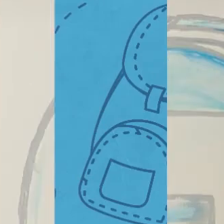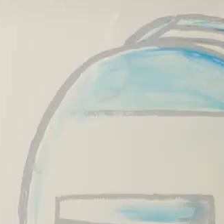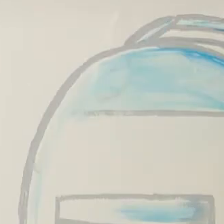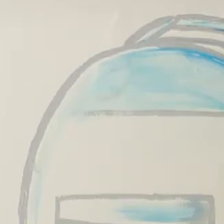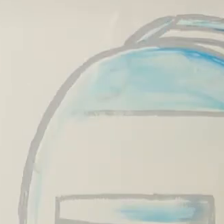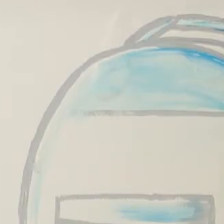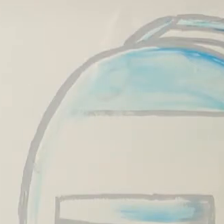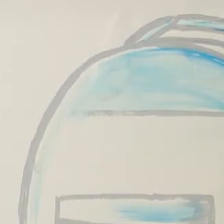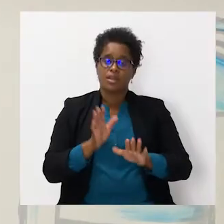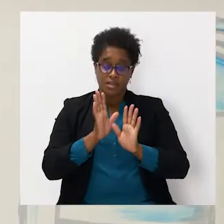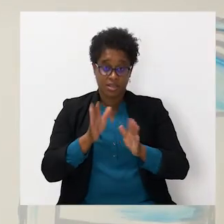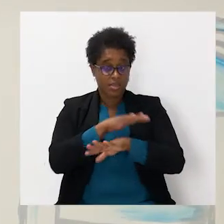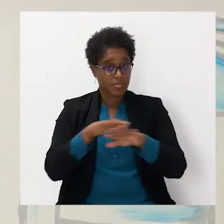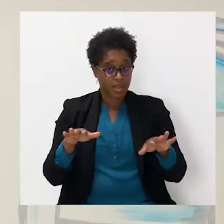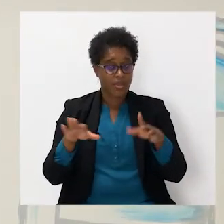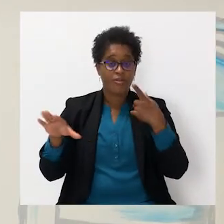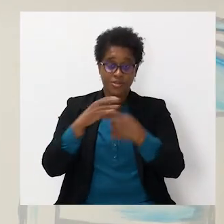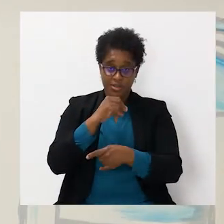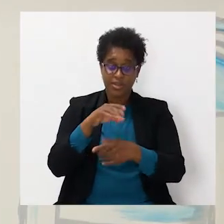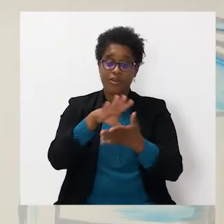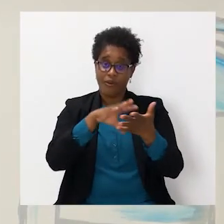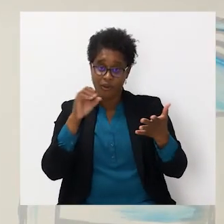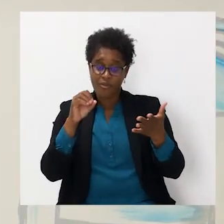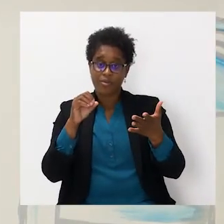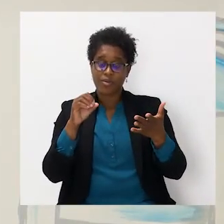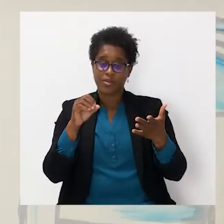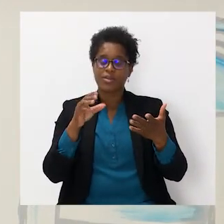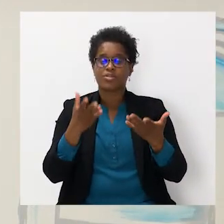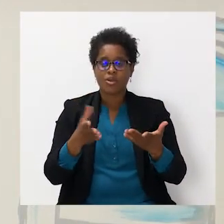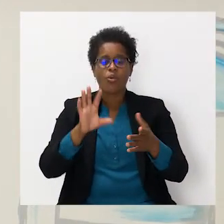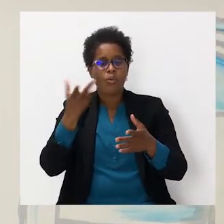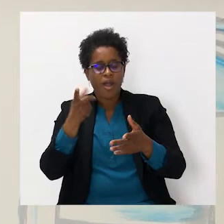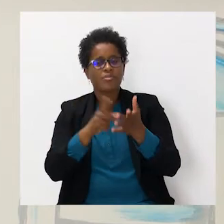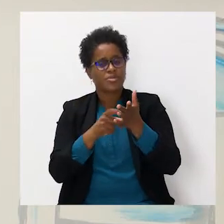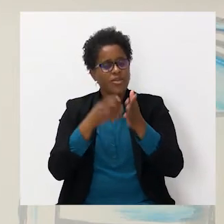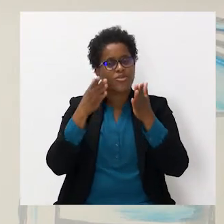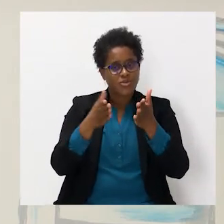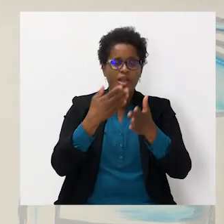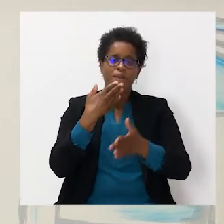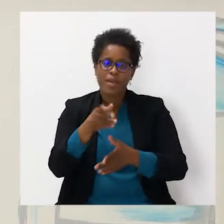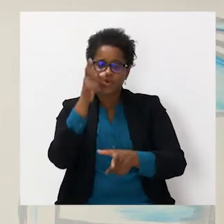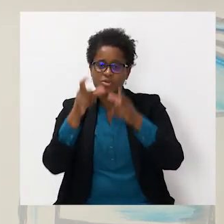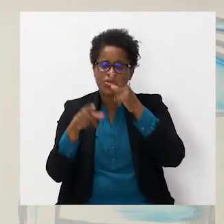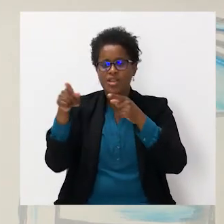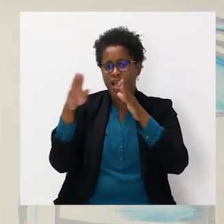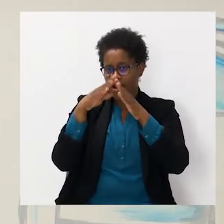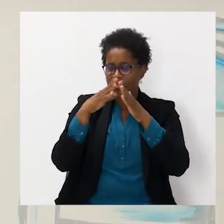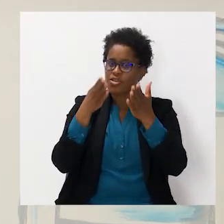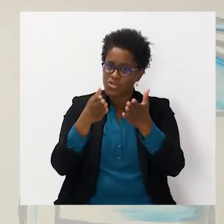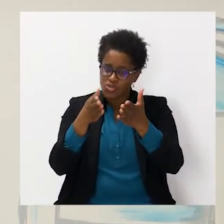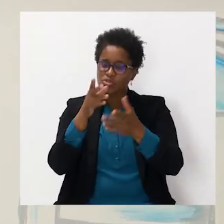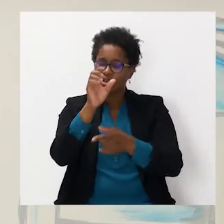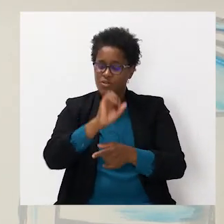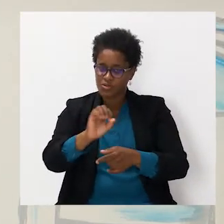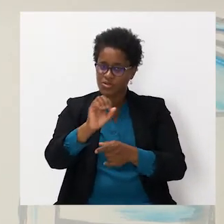Já terminaram? Conseguiram copiar? Quando precisarem de ajuda, pedem pessoas, se estiverem em casa, ajuda para vos